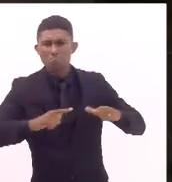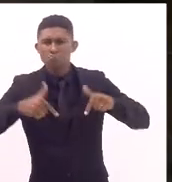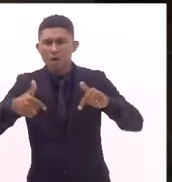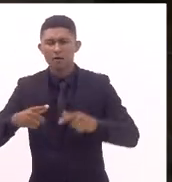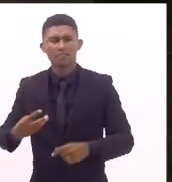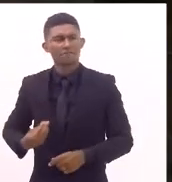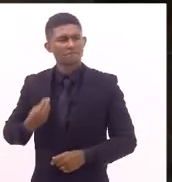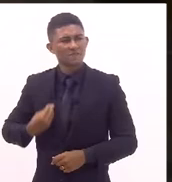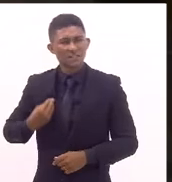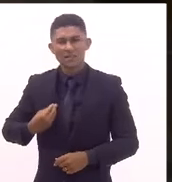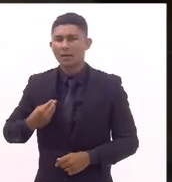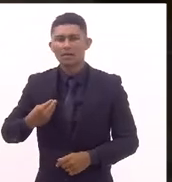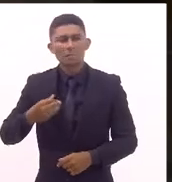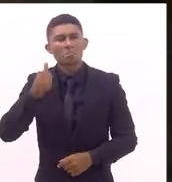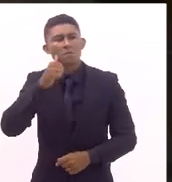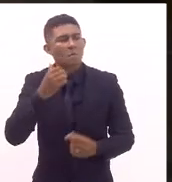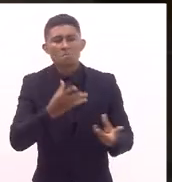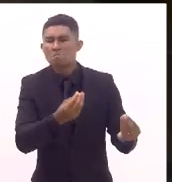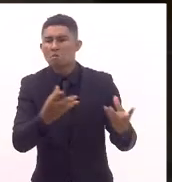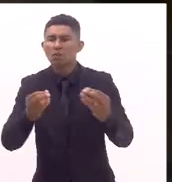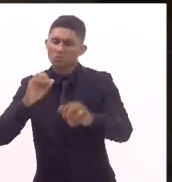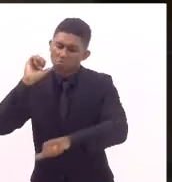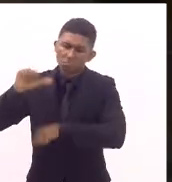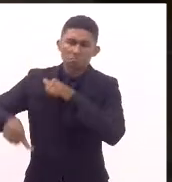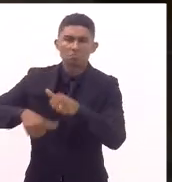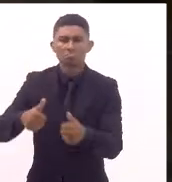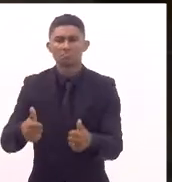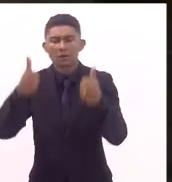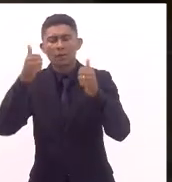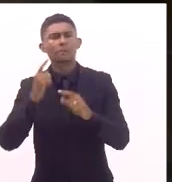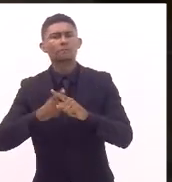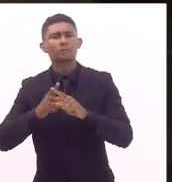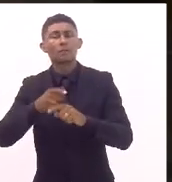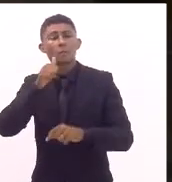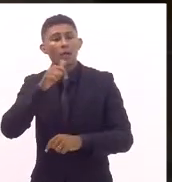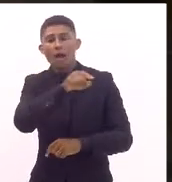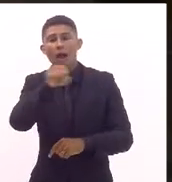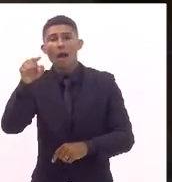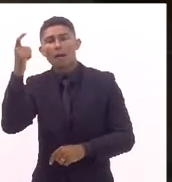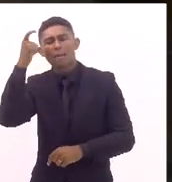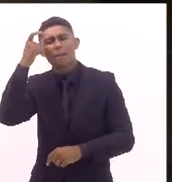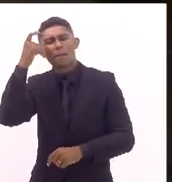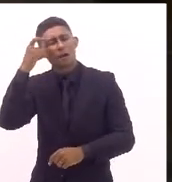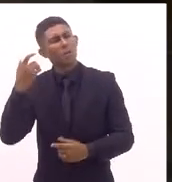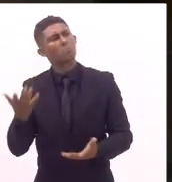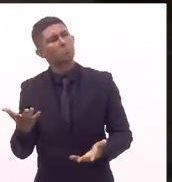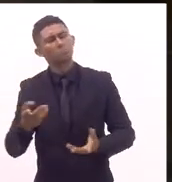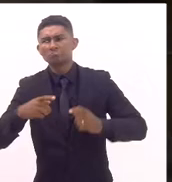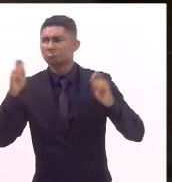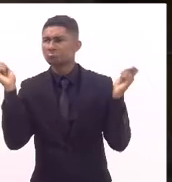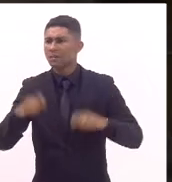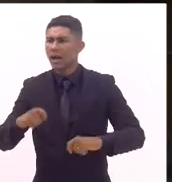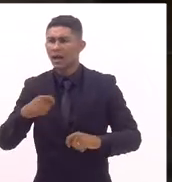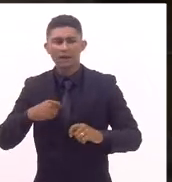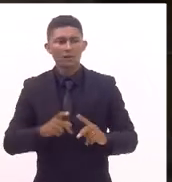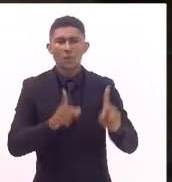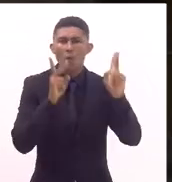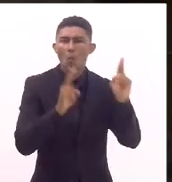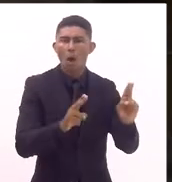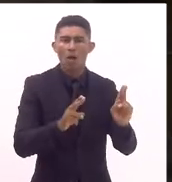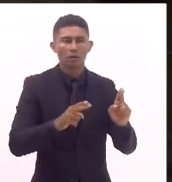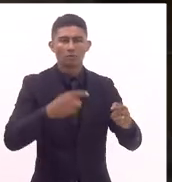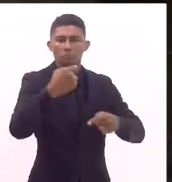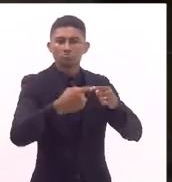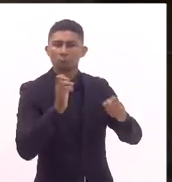na vida de várias mulheres que aqui estão que puderam pensar em um dia ocupar o espaço público é porque